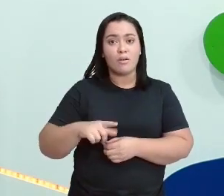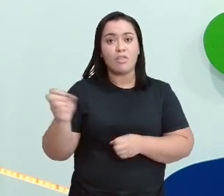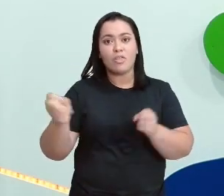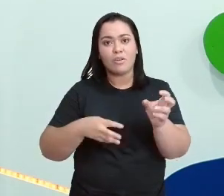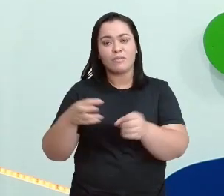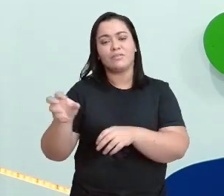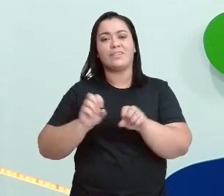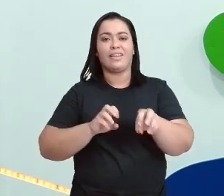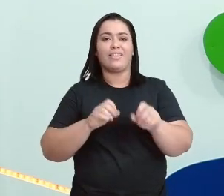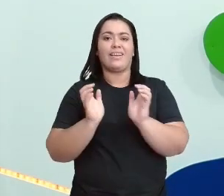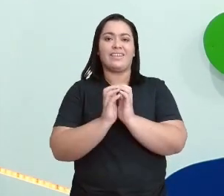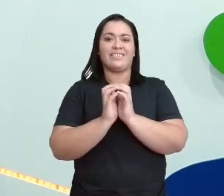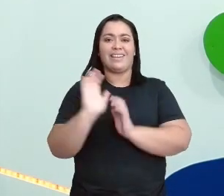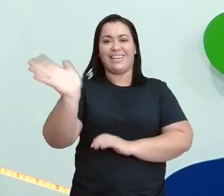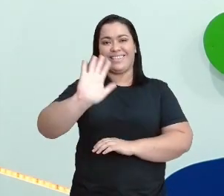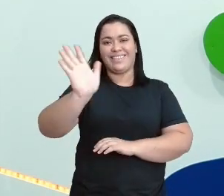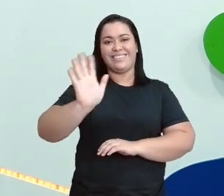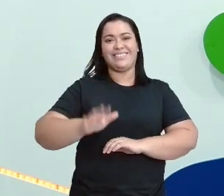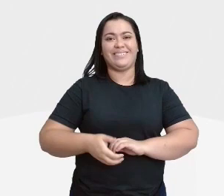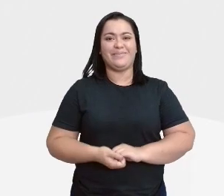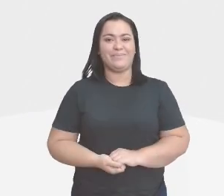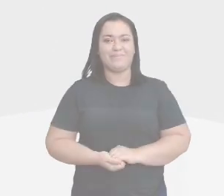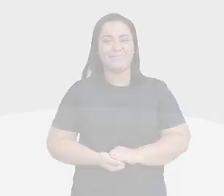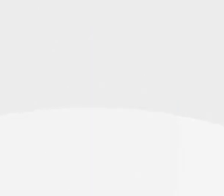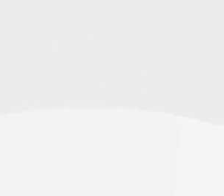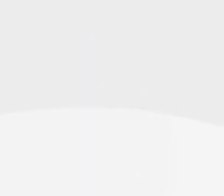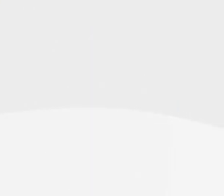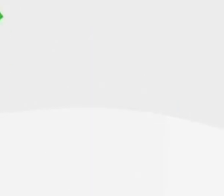Educa Recife. Até já!